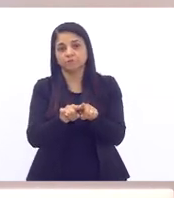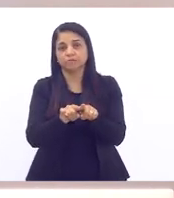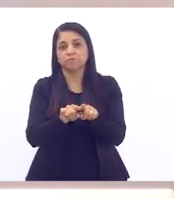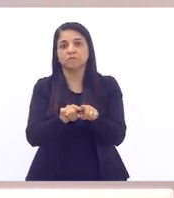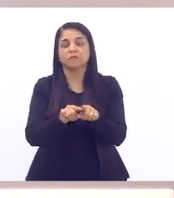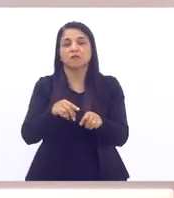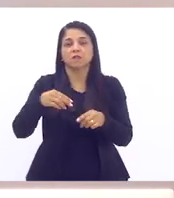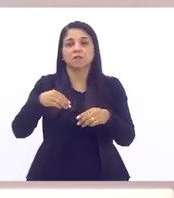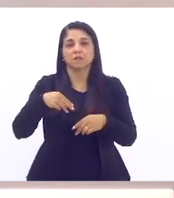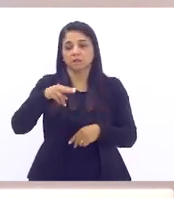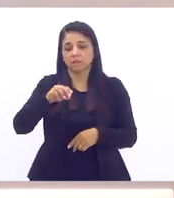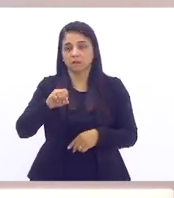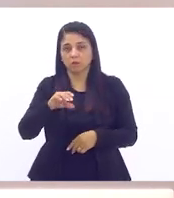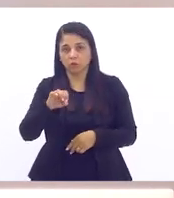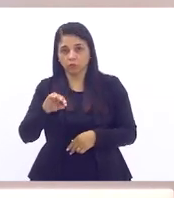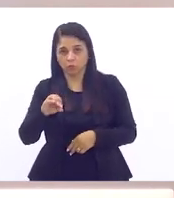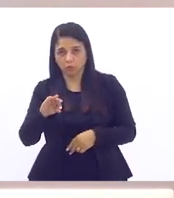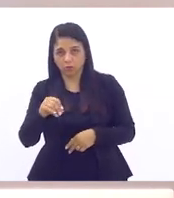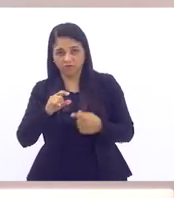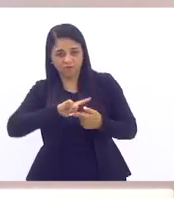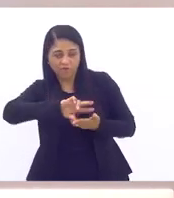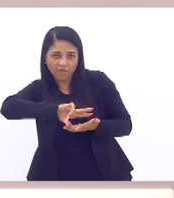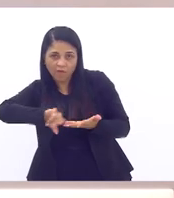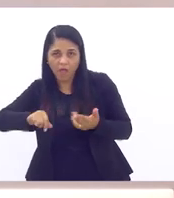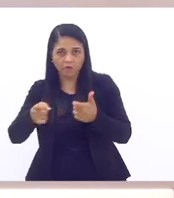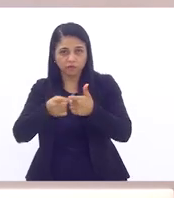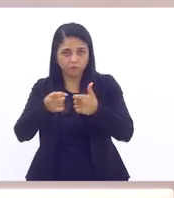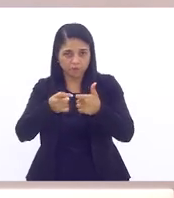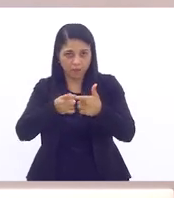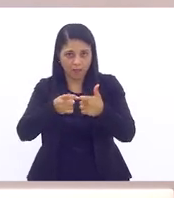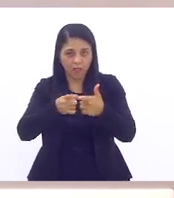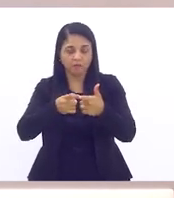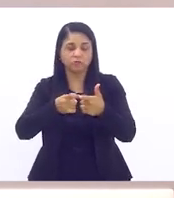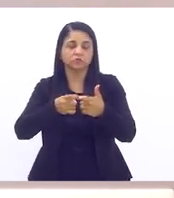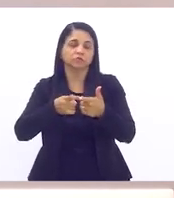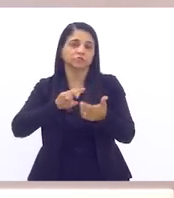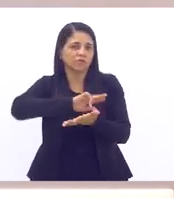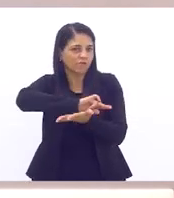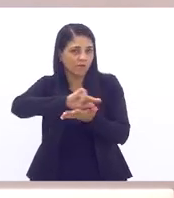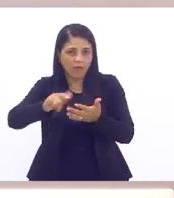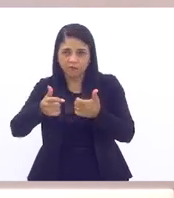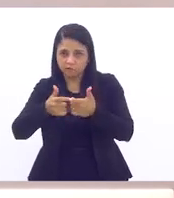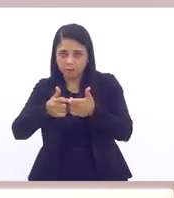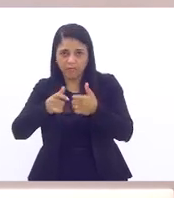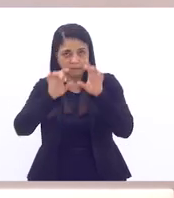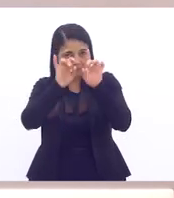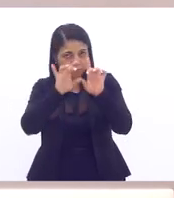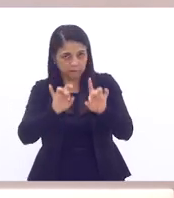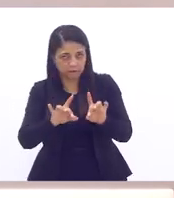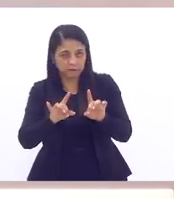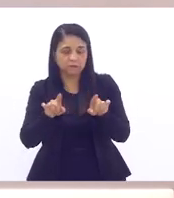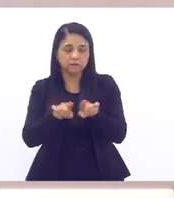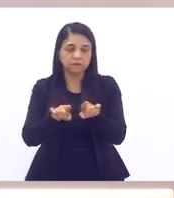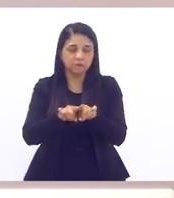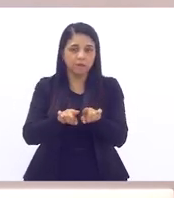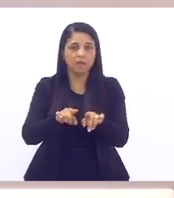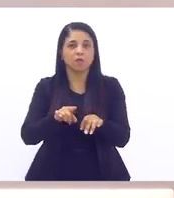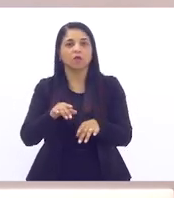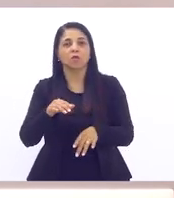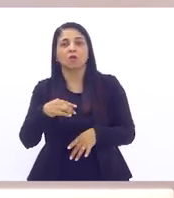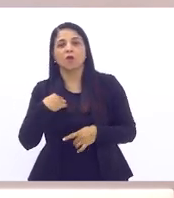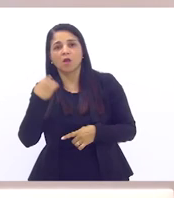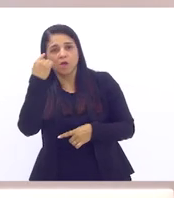neonatologistas intensivistas pediatras dermatologistas geneticistas patologistas otorrinolaringologistas